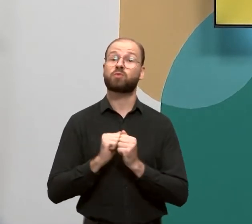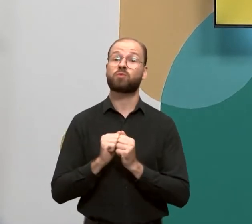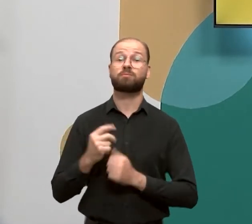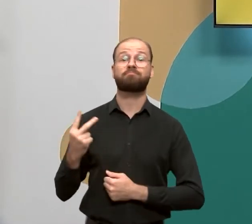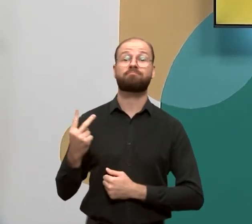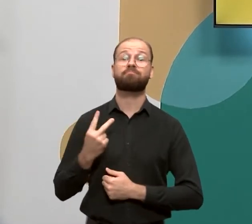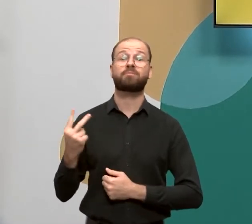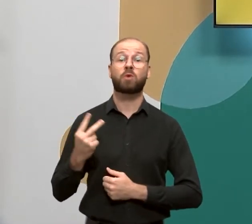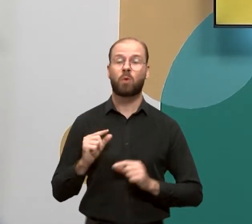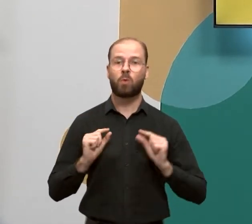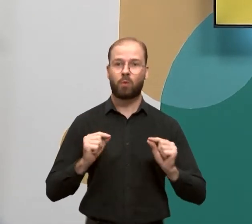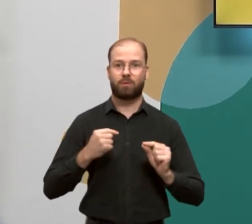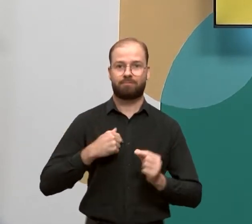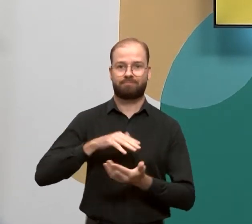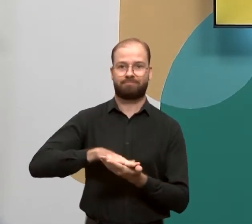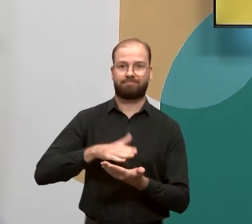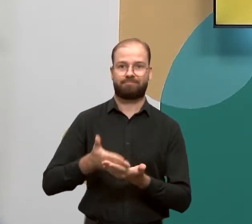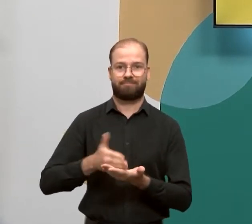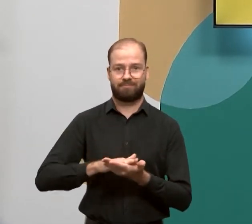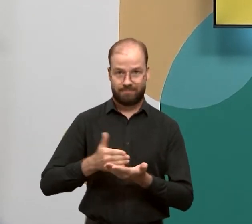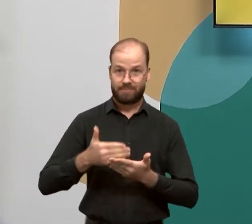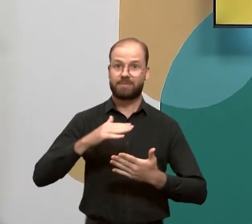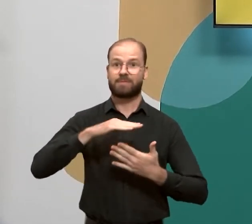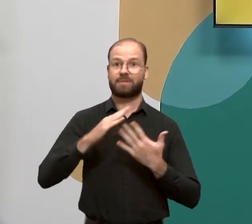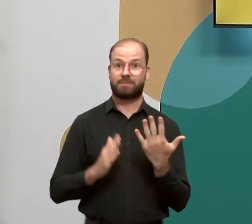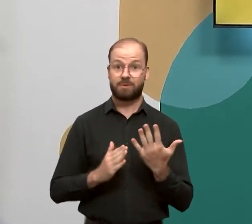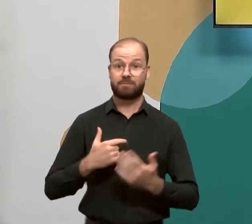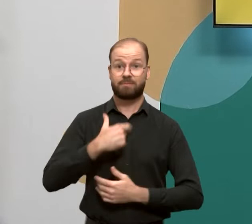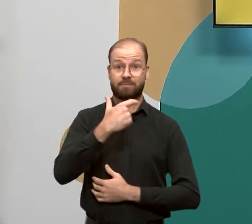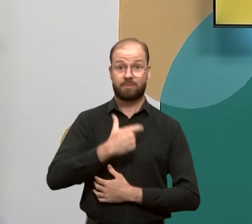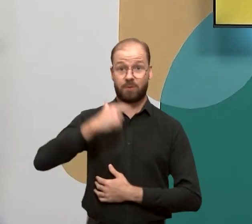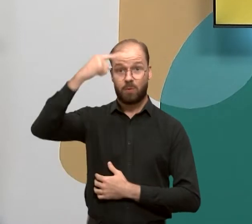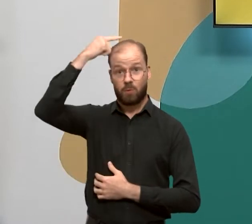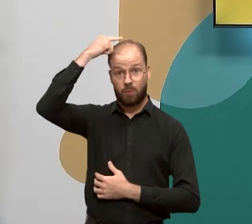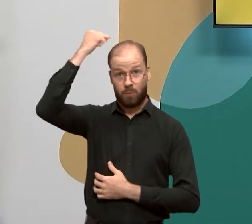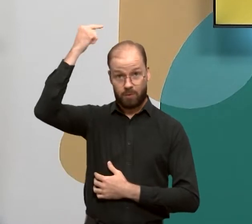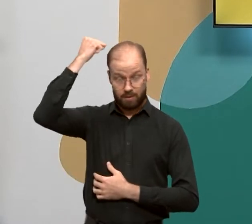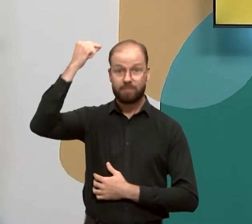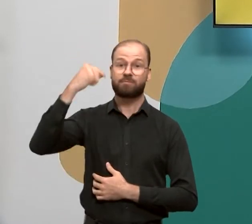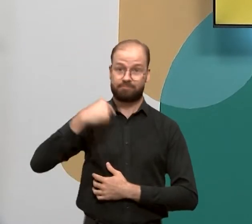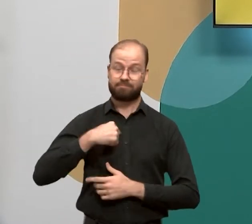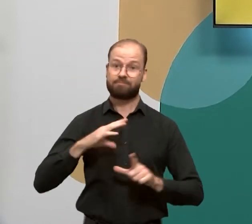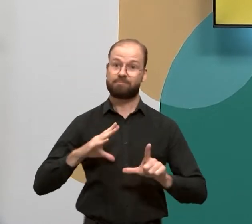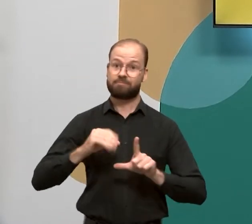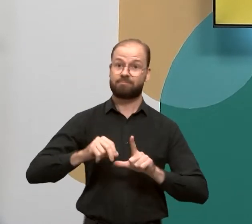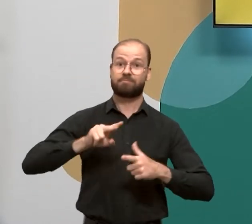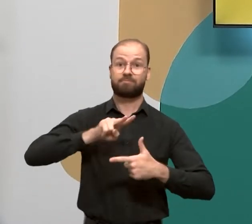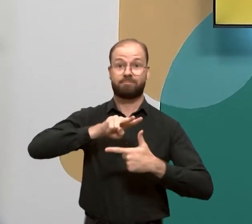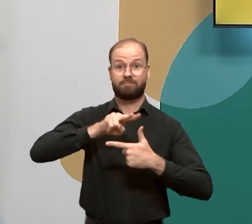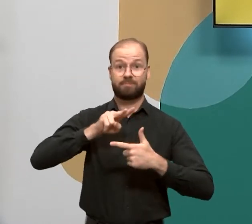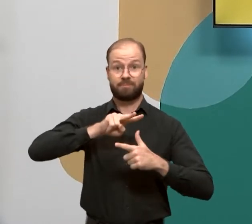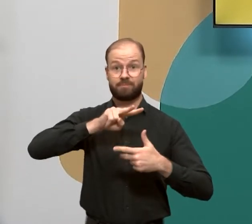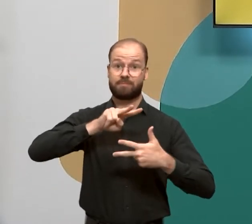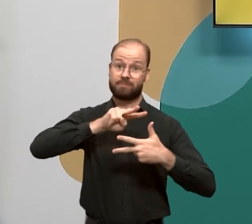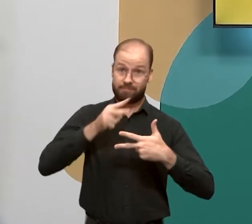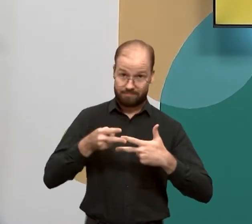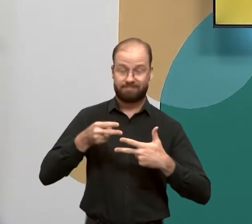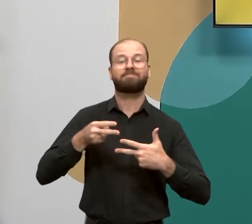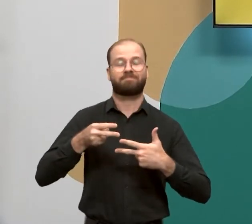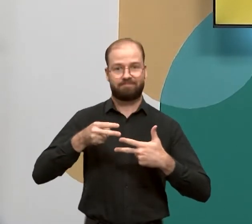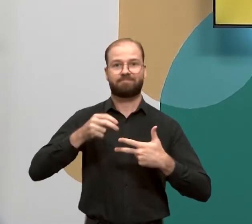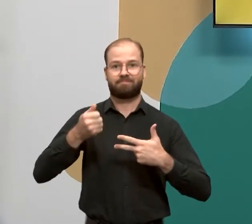fazer a interpretação para Libras, está o Weber Flávio, que é integrante do Labitave. Ele é um homem branco, com poucos